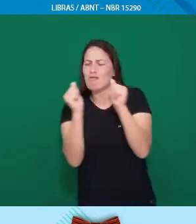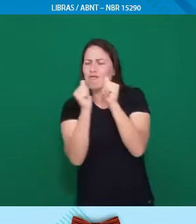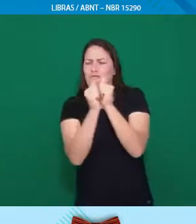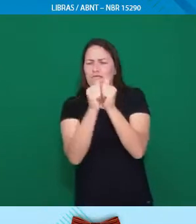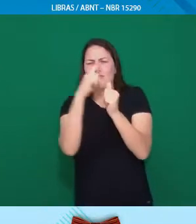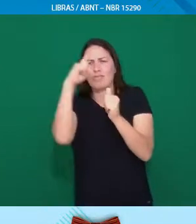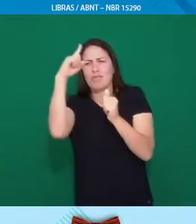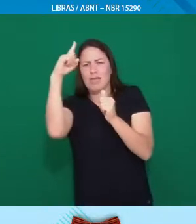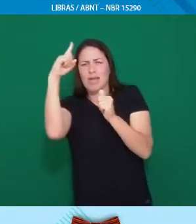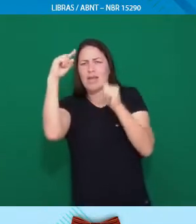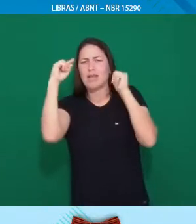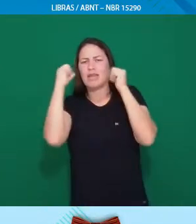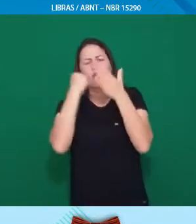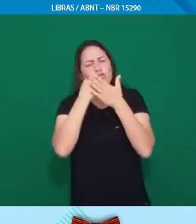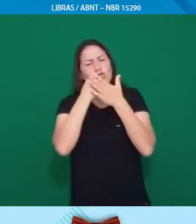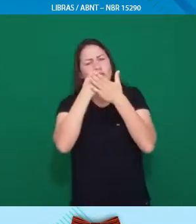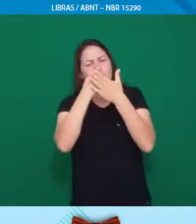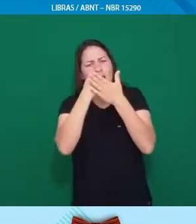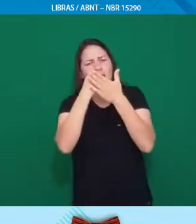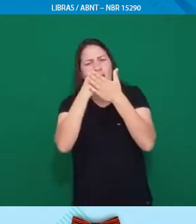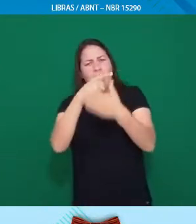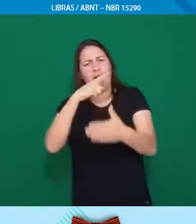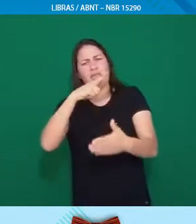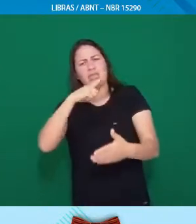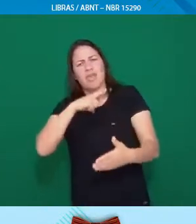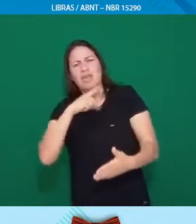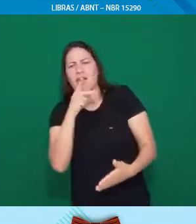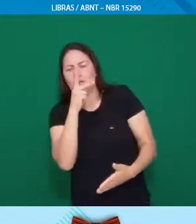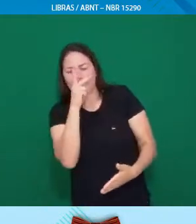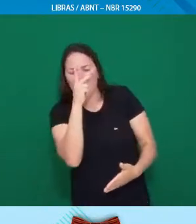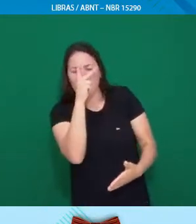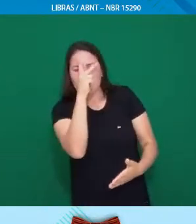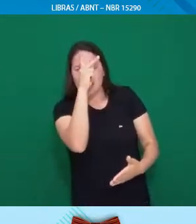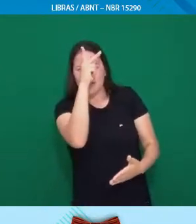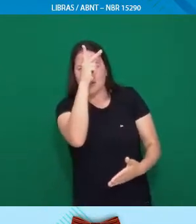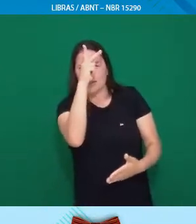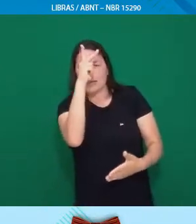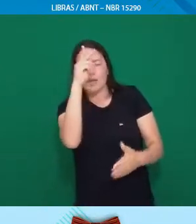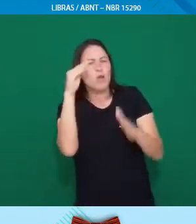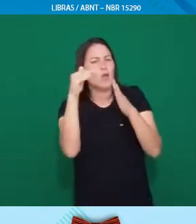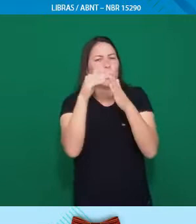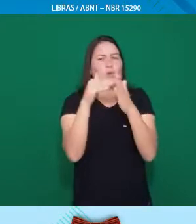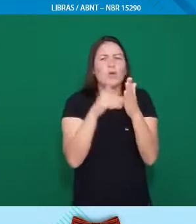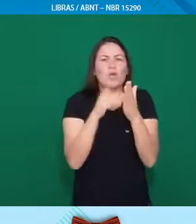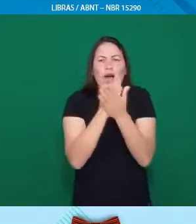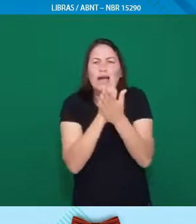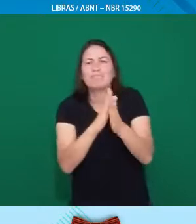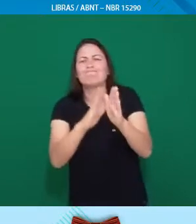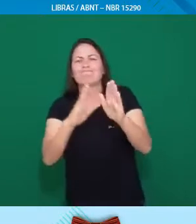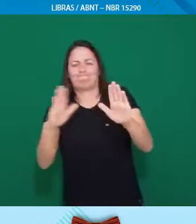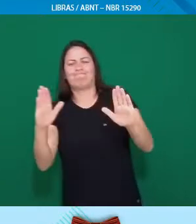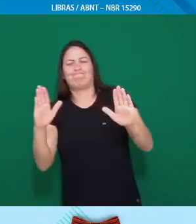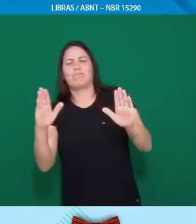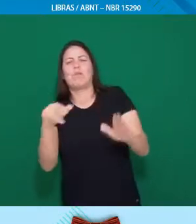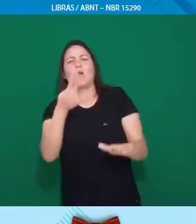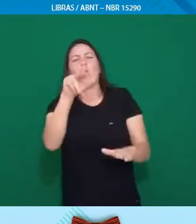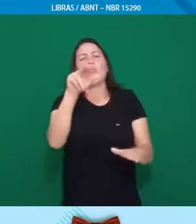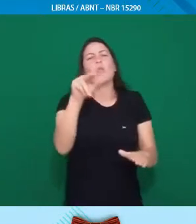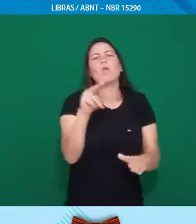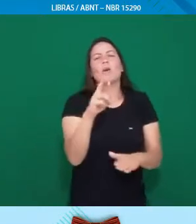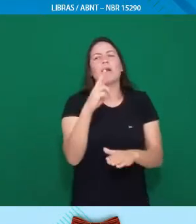aqui para te ajudar tem a porta tudo vai